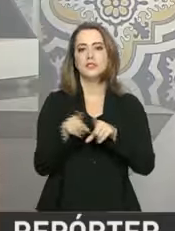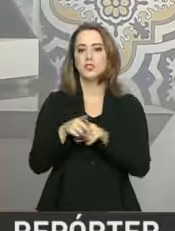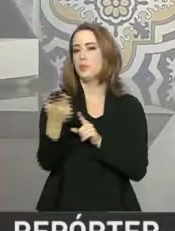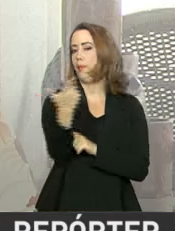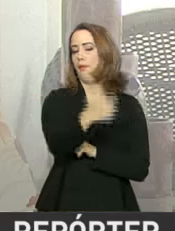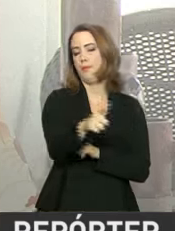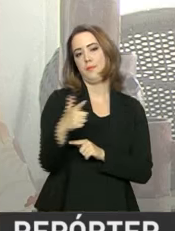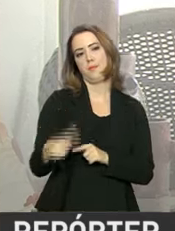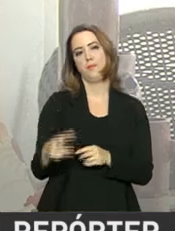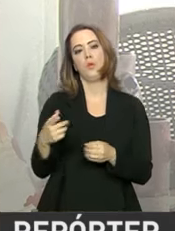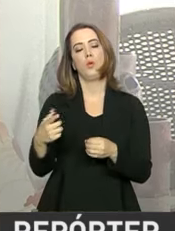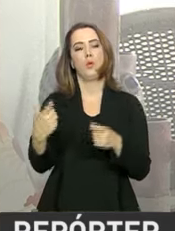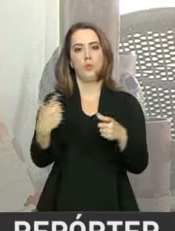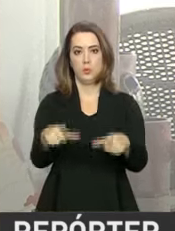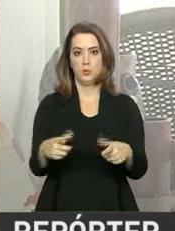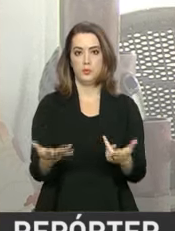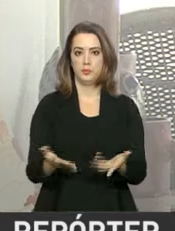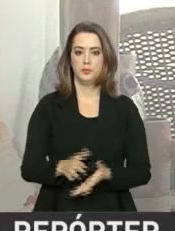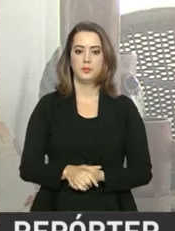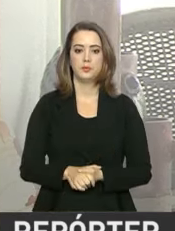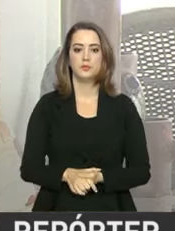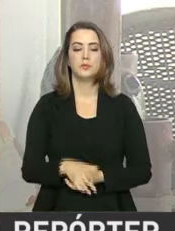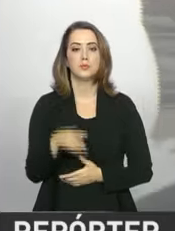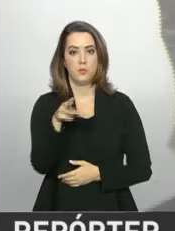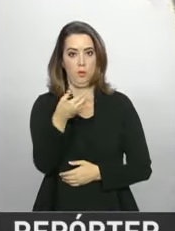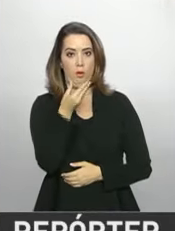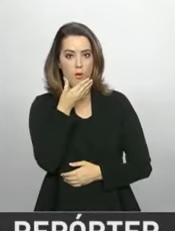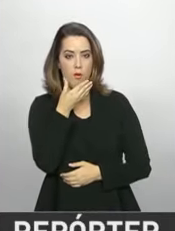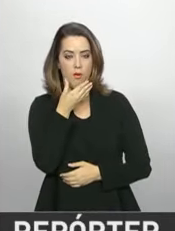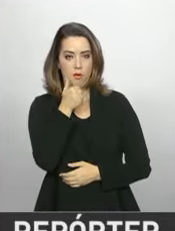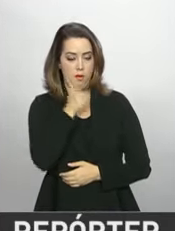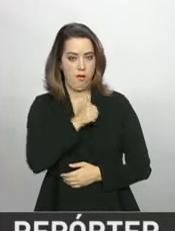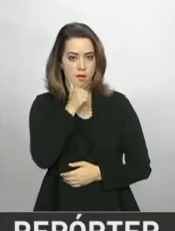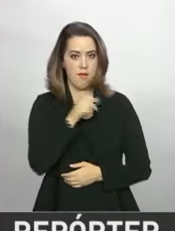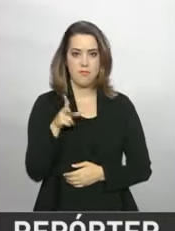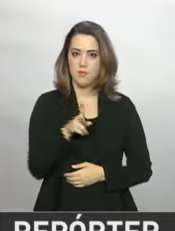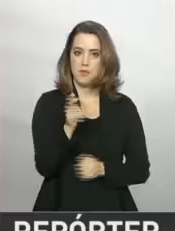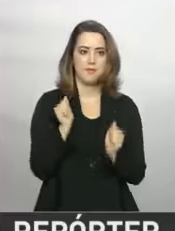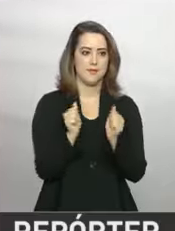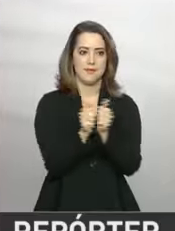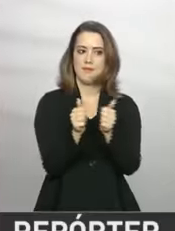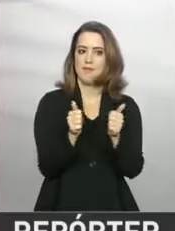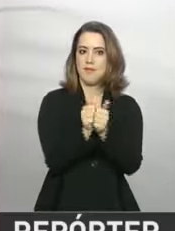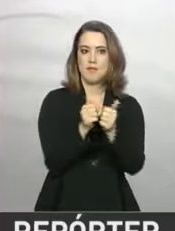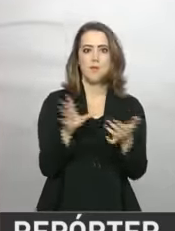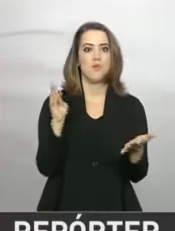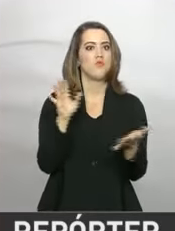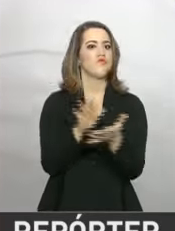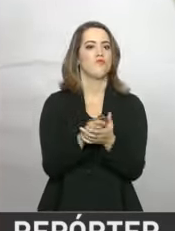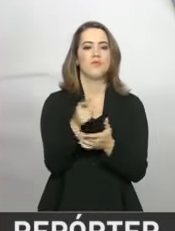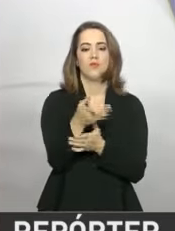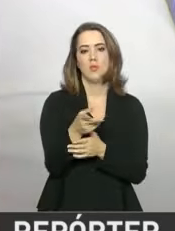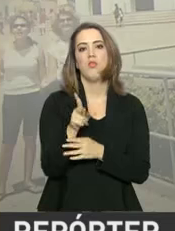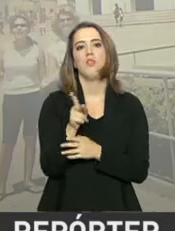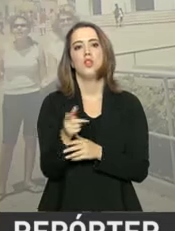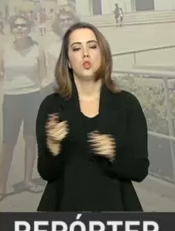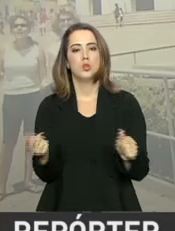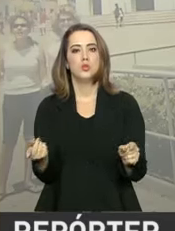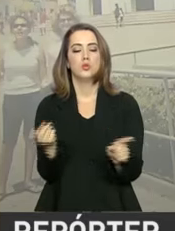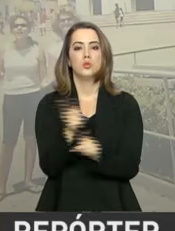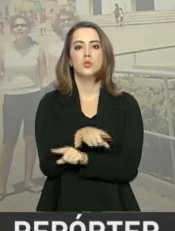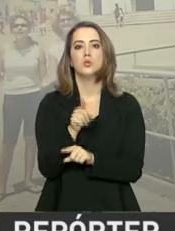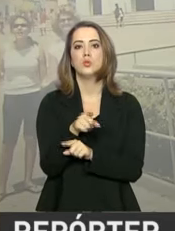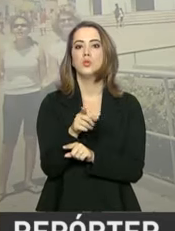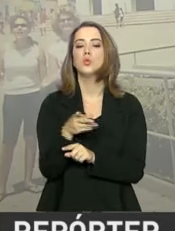destinos né dona Mirian que sempre acompanhou o marido conta que chegou a trocar a festa de bodas de ouro por uma viagem com